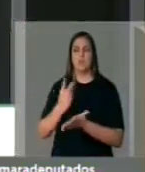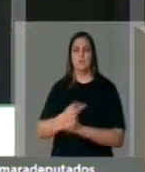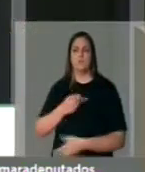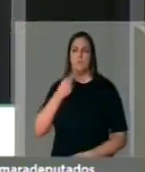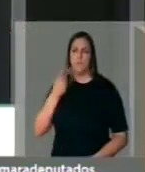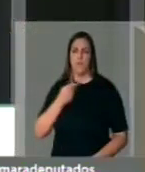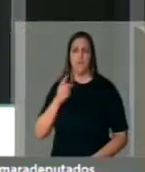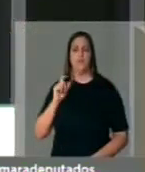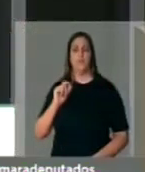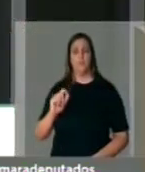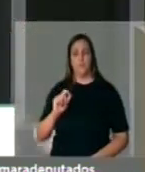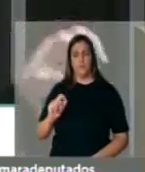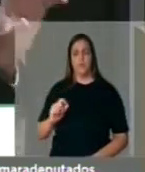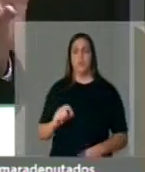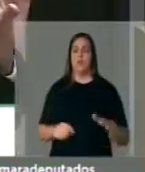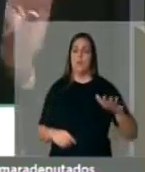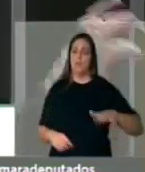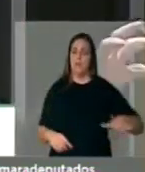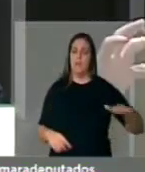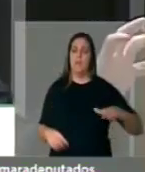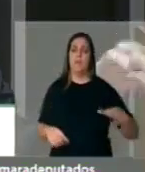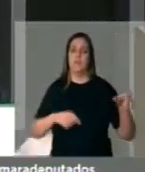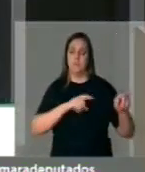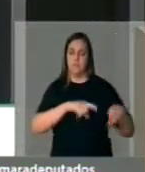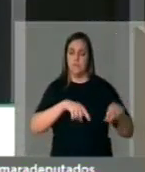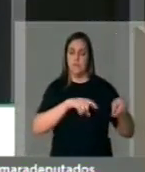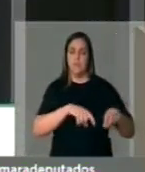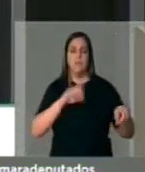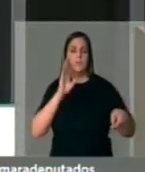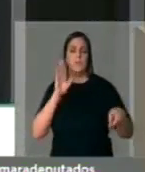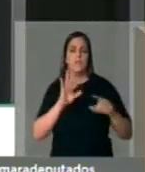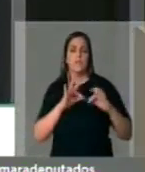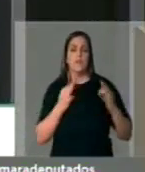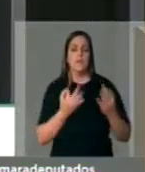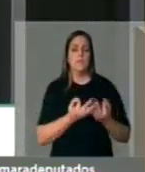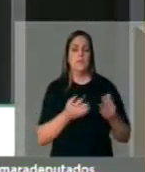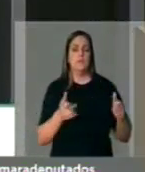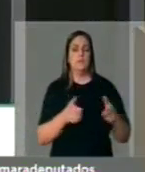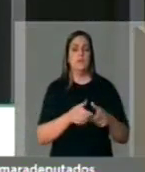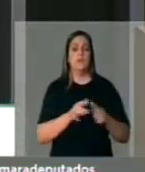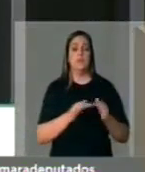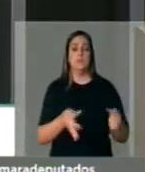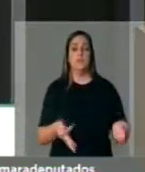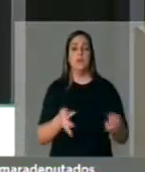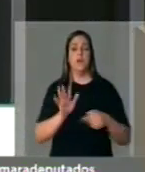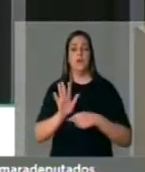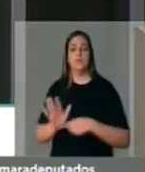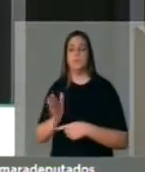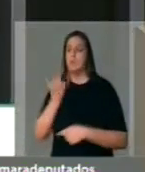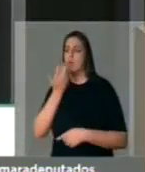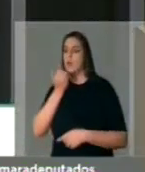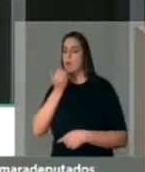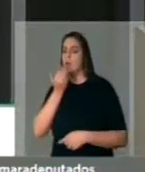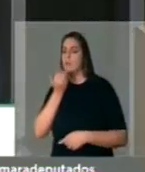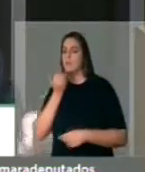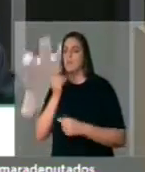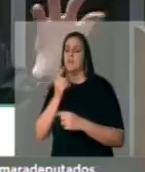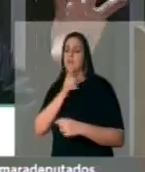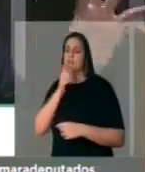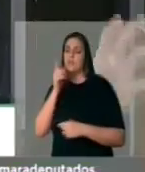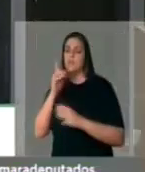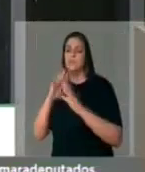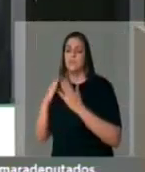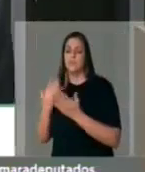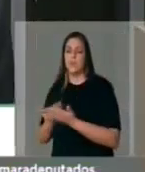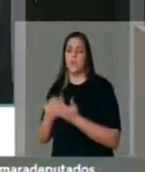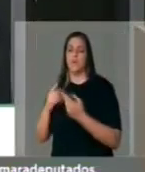segmento da agricultura familiar, que cuida da alimentação escolar, que cuida do PRONAF, que tem